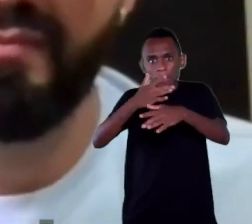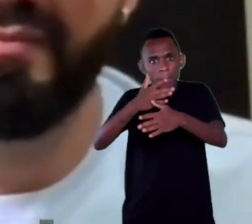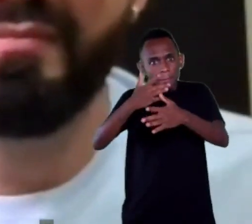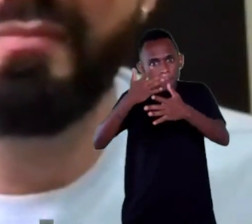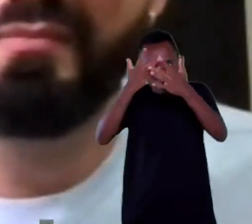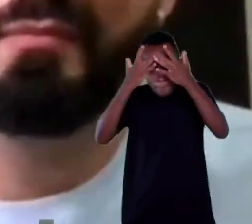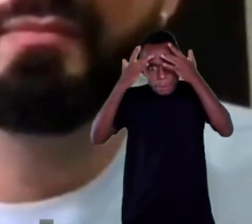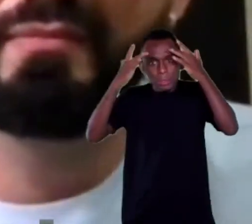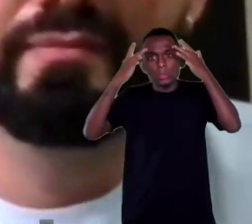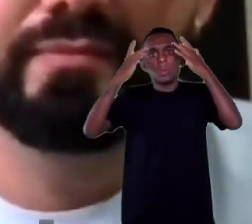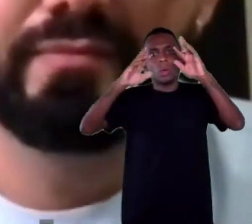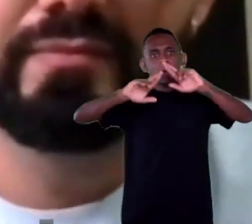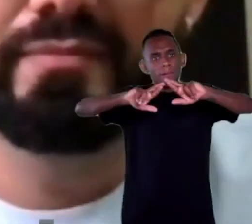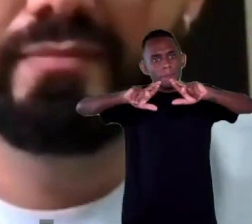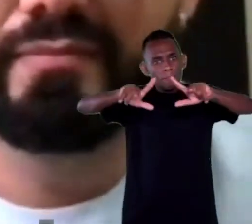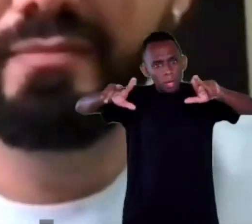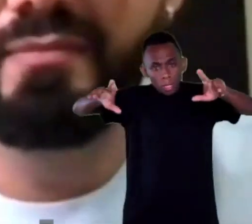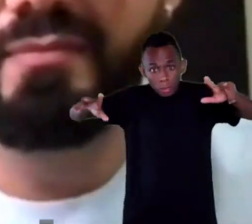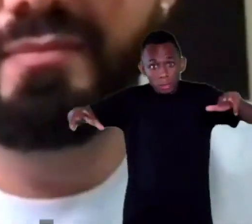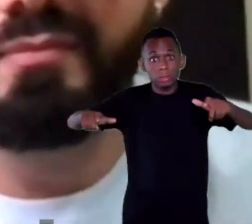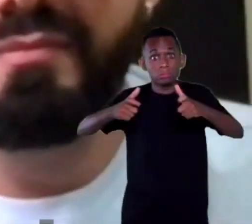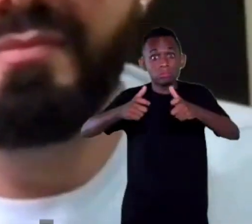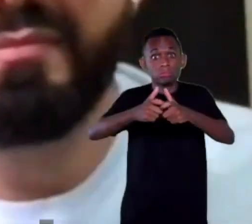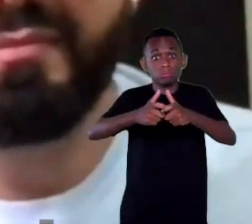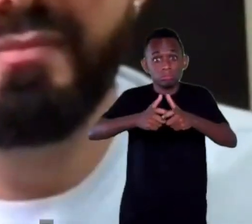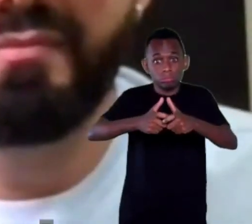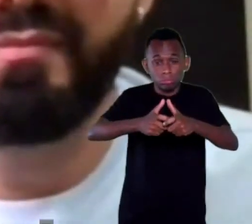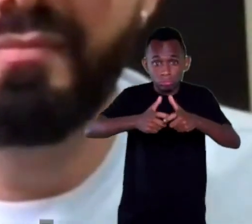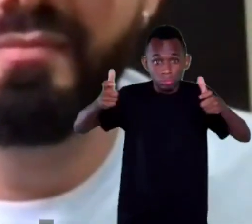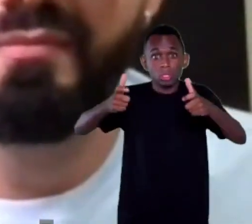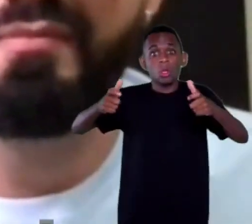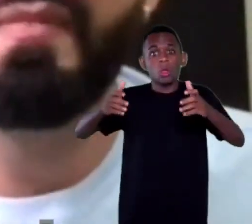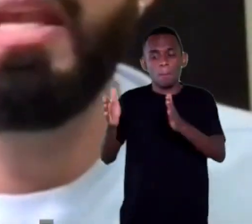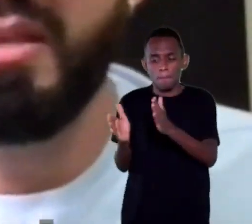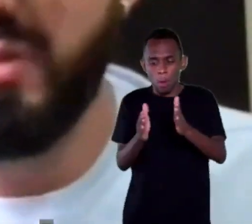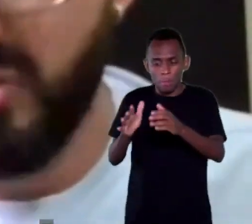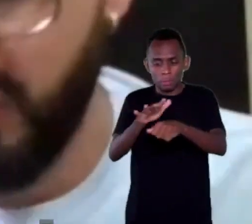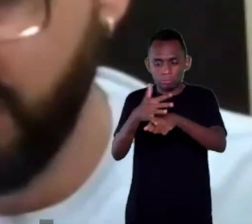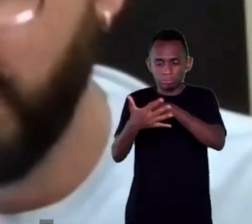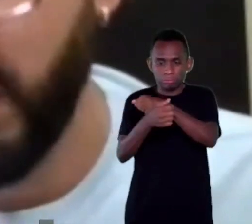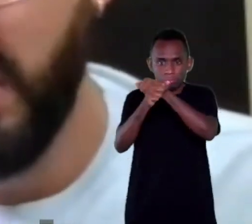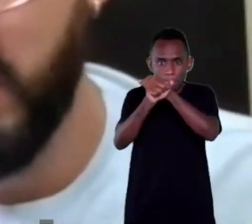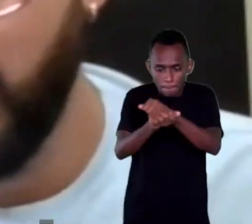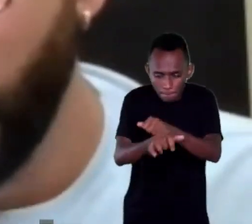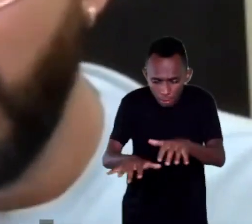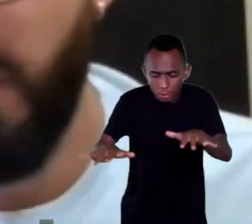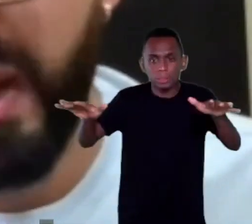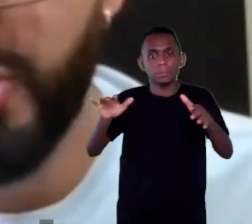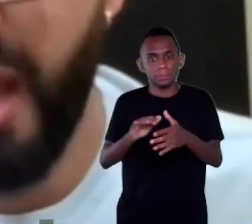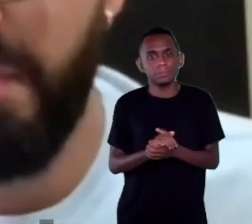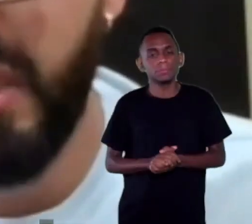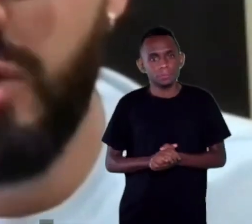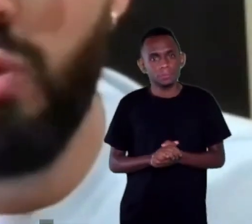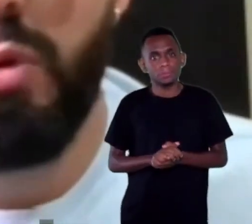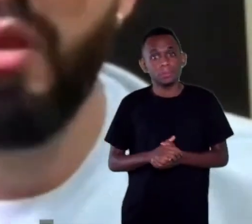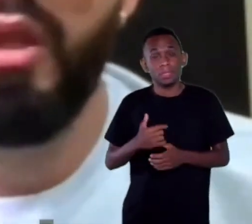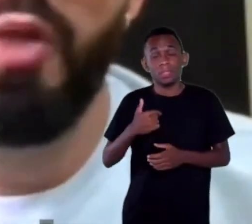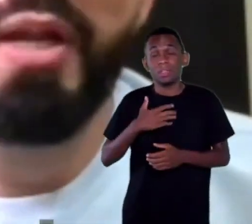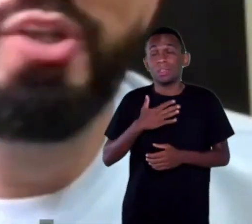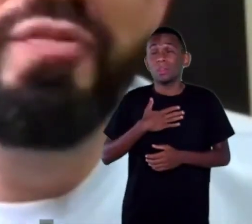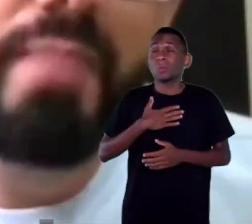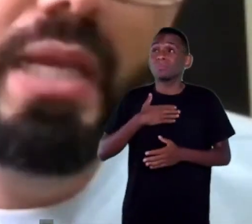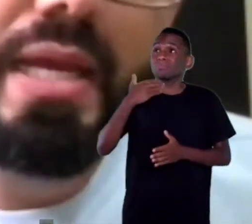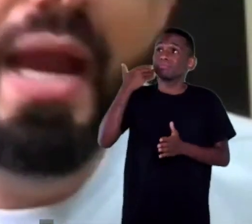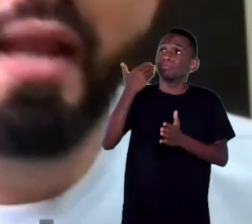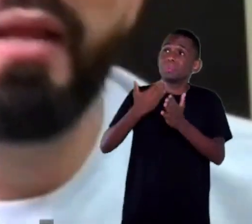que ampliou muito na época da pandemia, né? Isso. Eu perdi amigo,